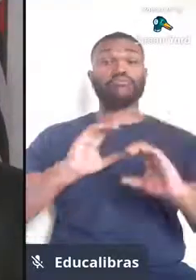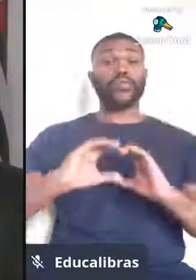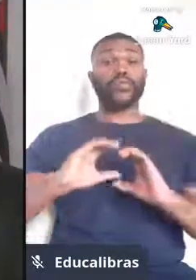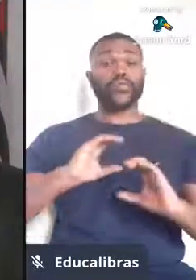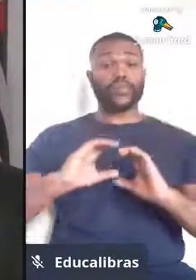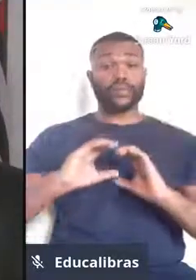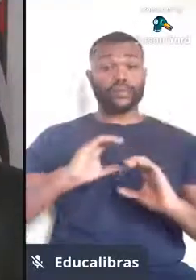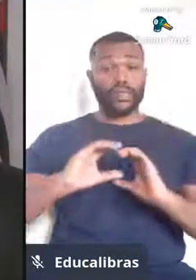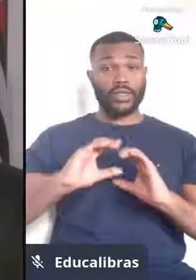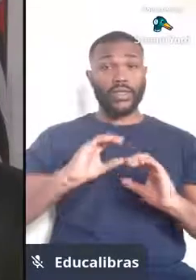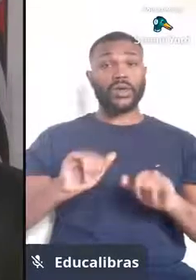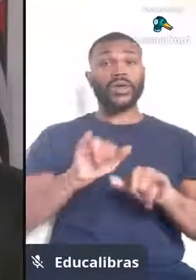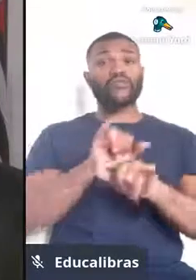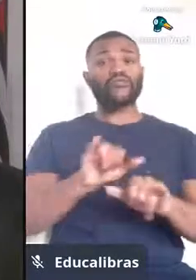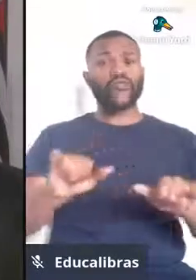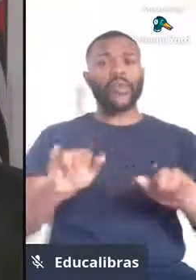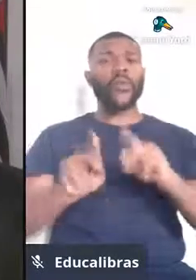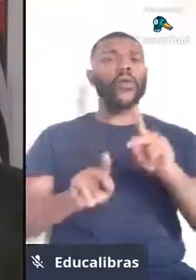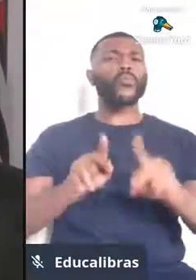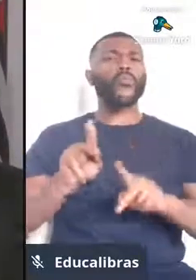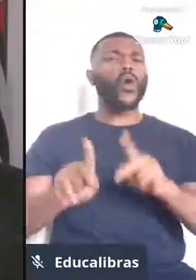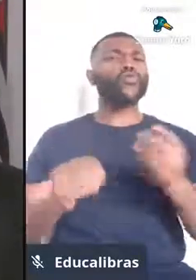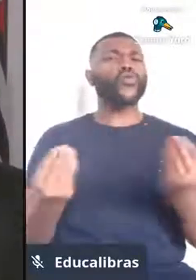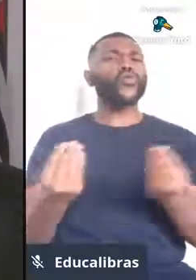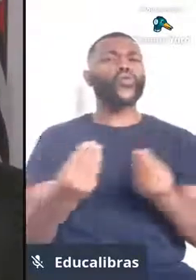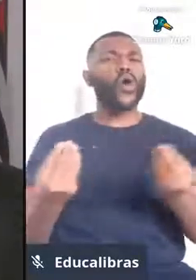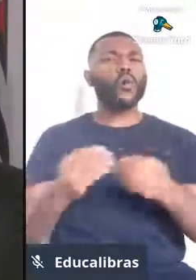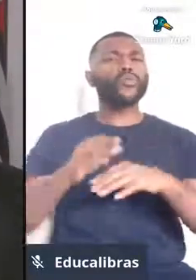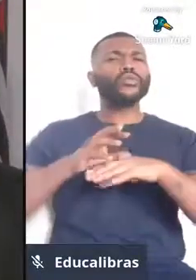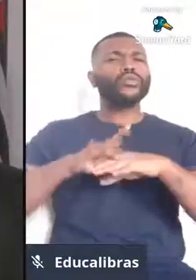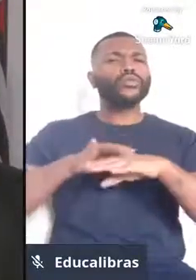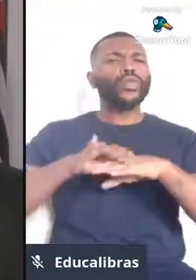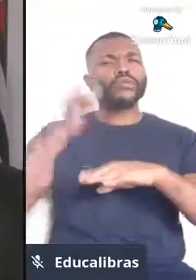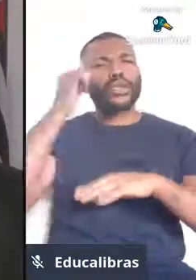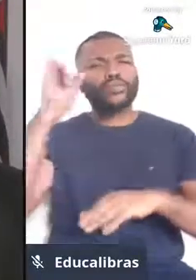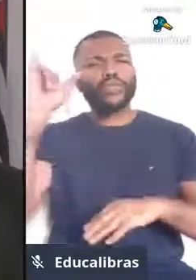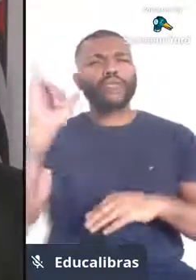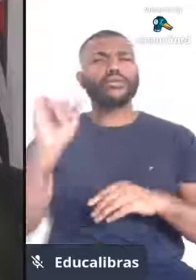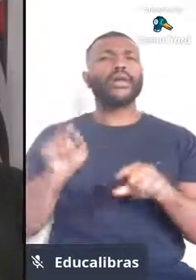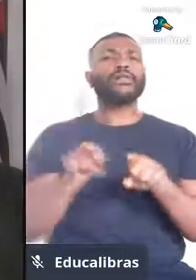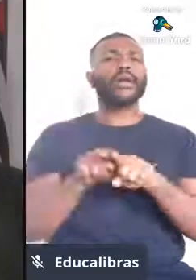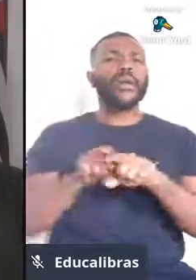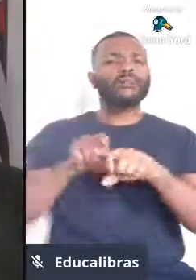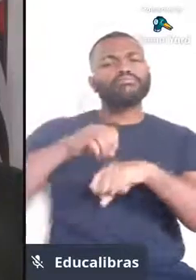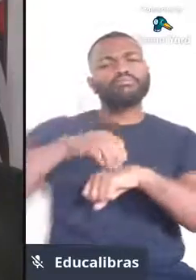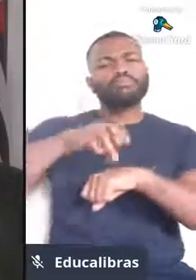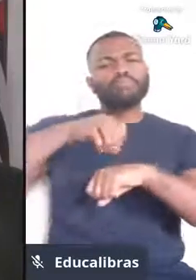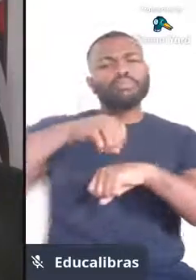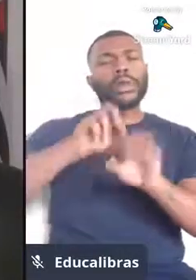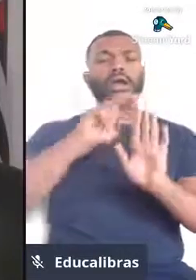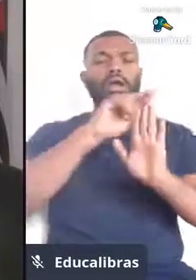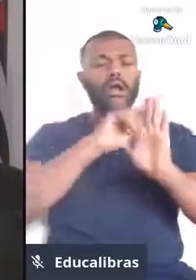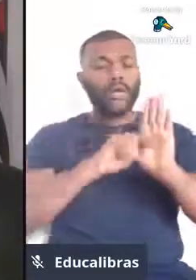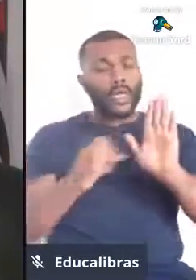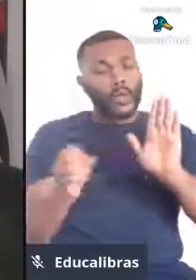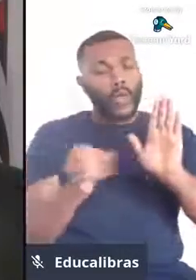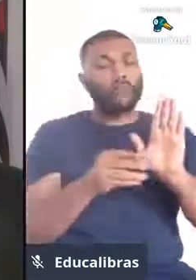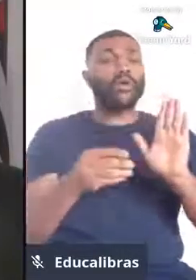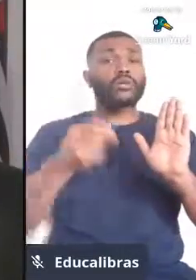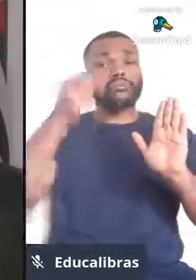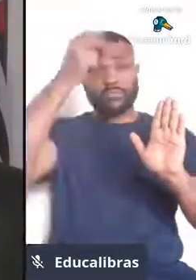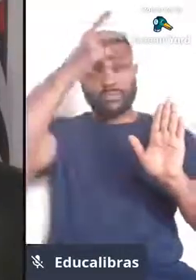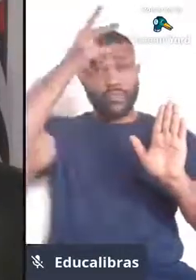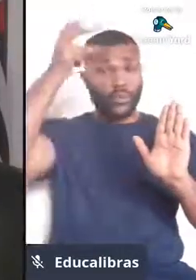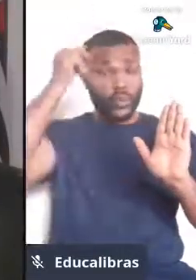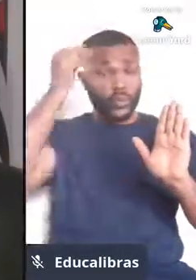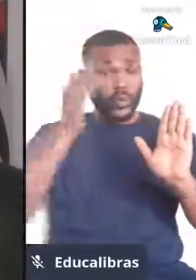informando a população como é que ela se previne, informando para a população quais são as novas diretrizes do governo, né, da prefeitura,